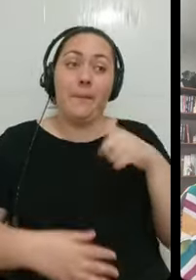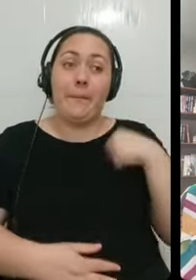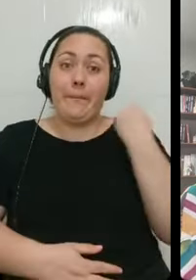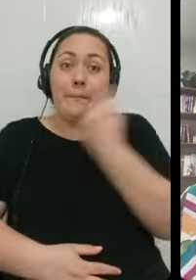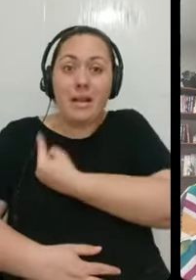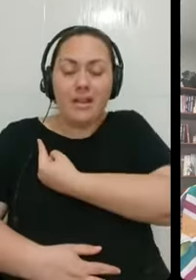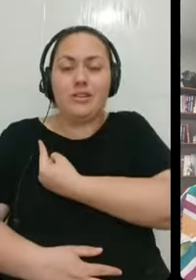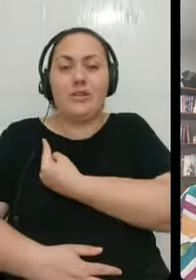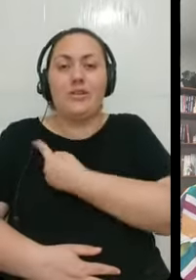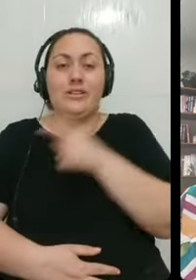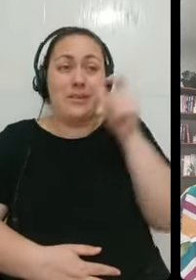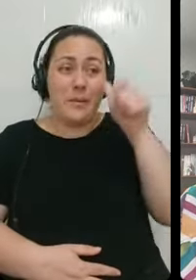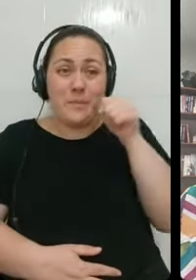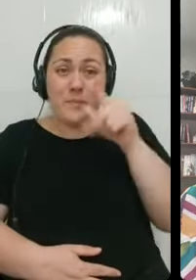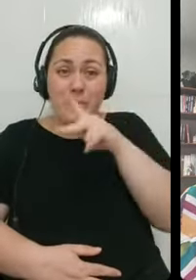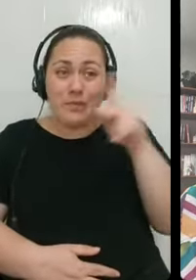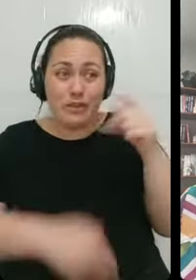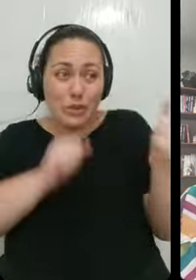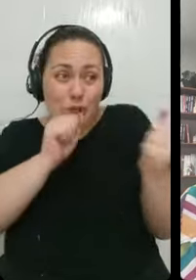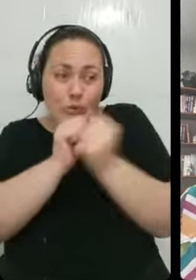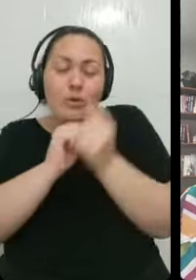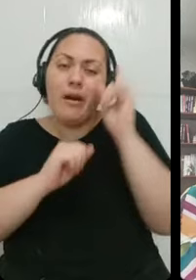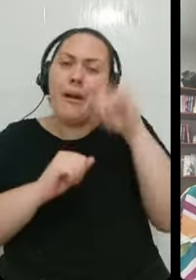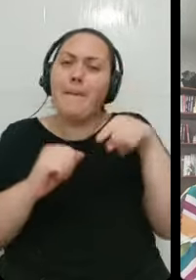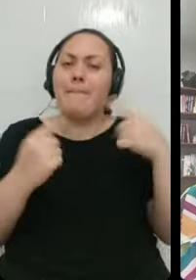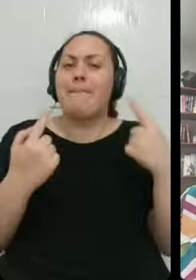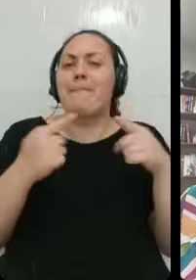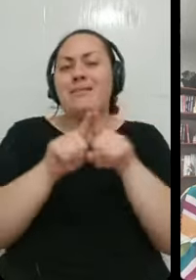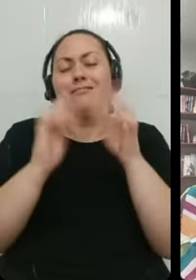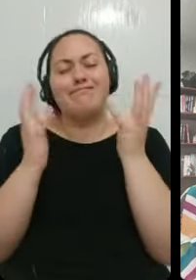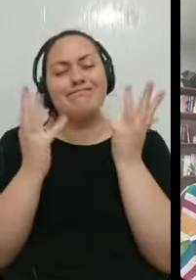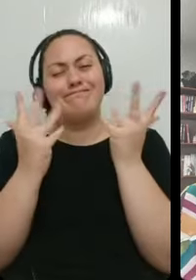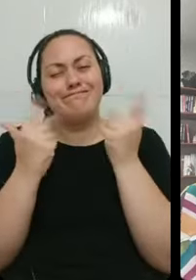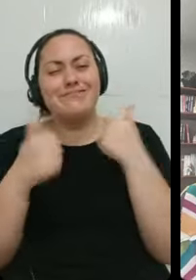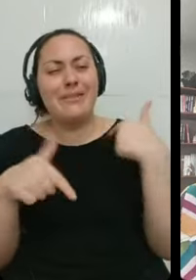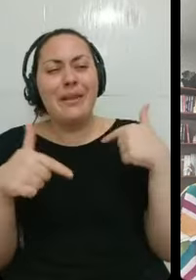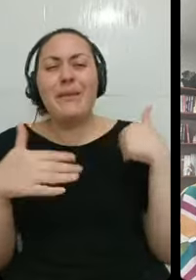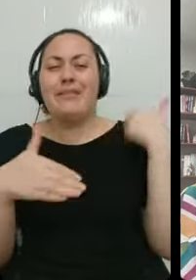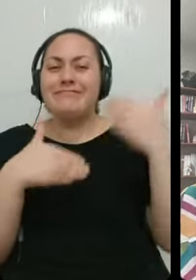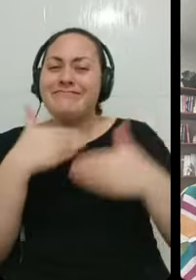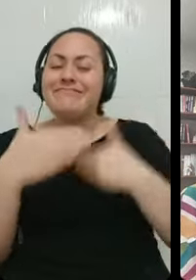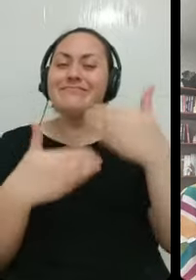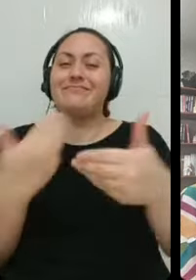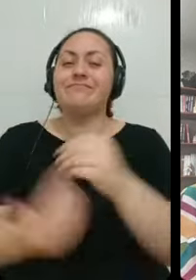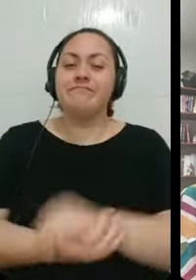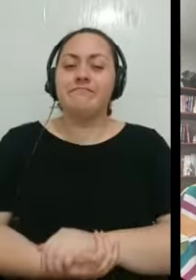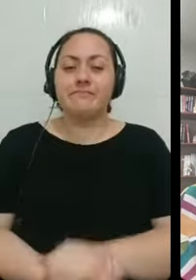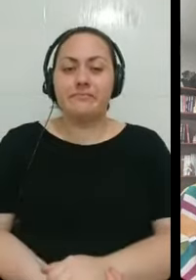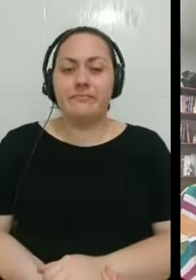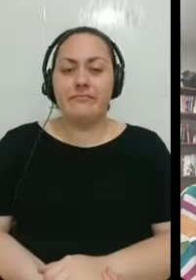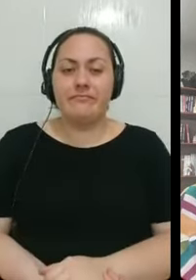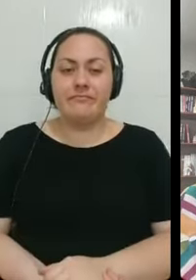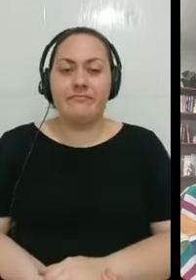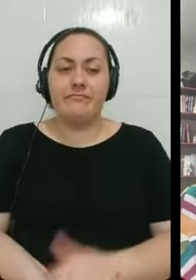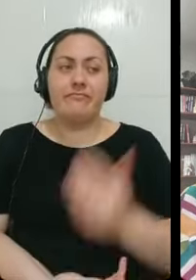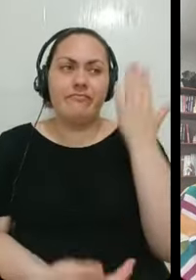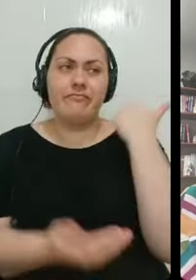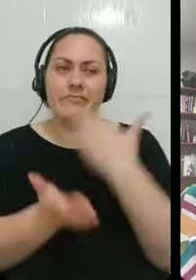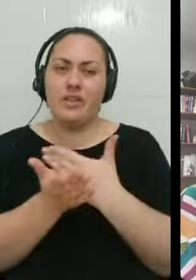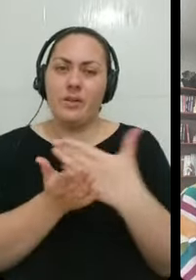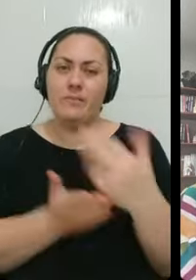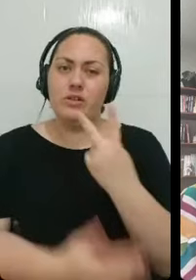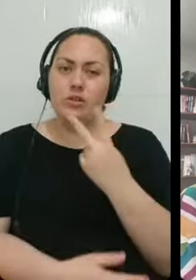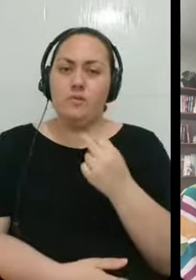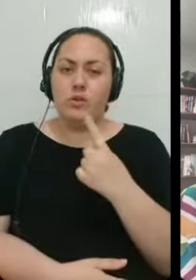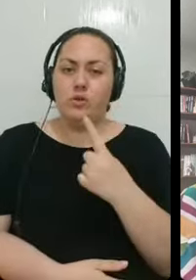parceria, né, que a gente vem trabalhando. E desde 2012, nós